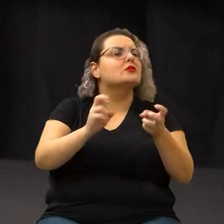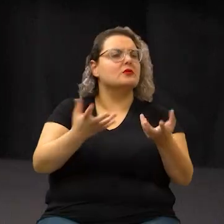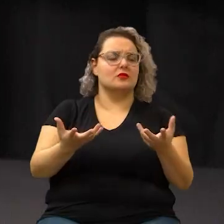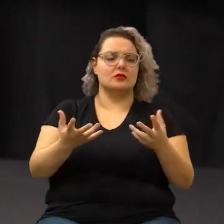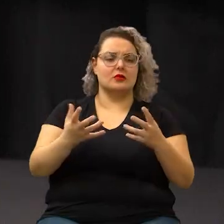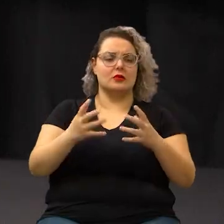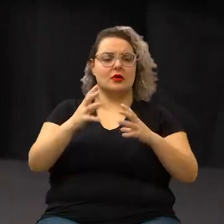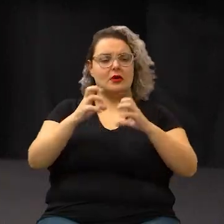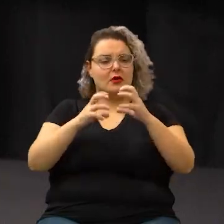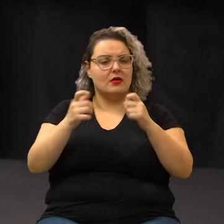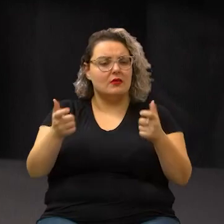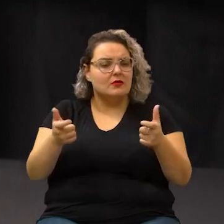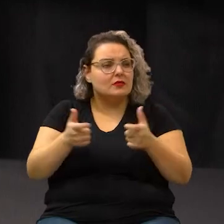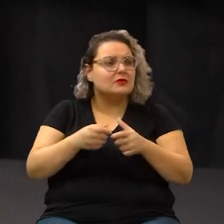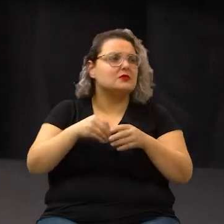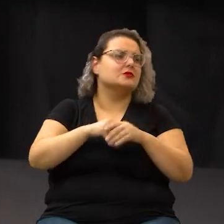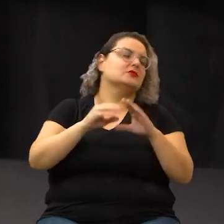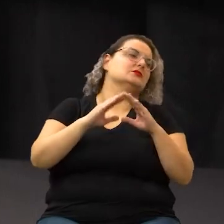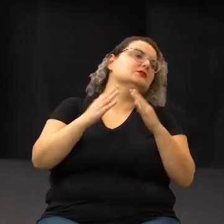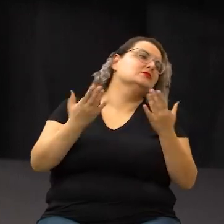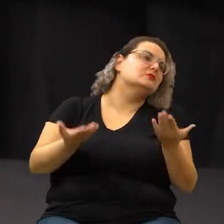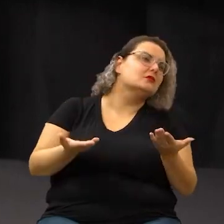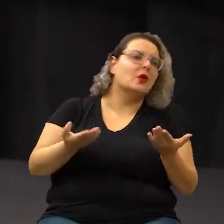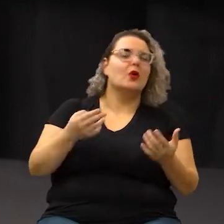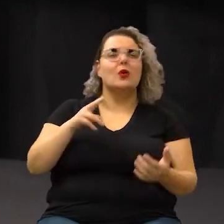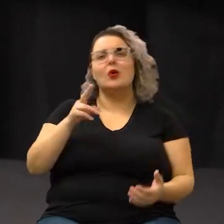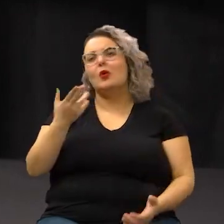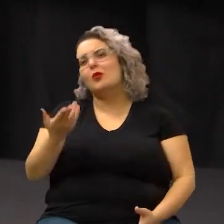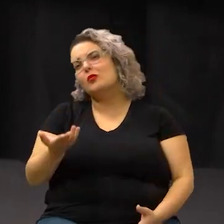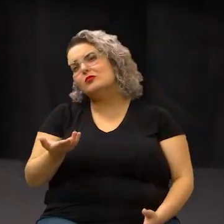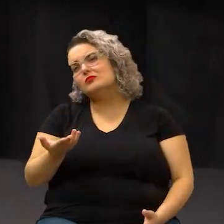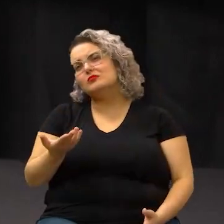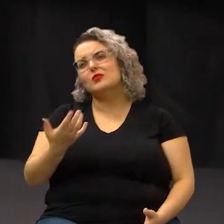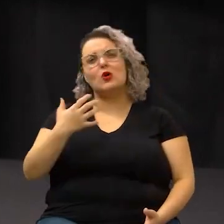começaram a perceber. Foi a briga que foi diminuindo em casa,